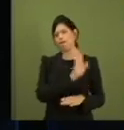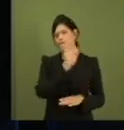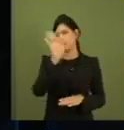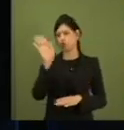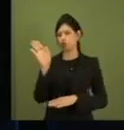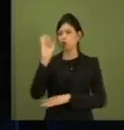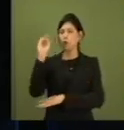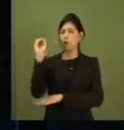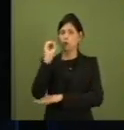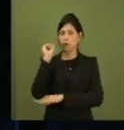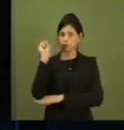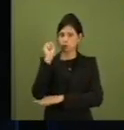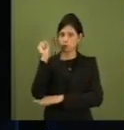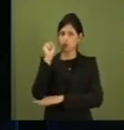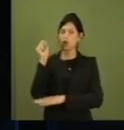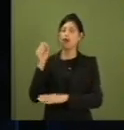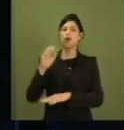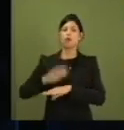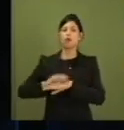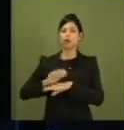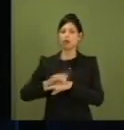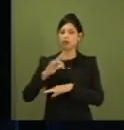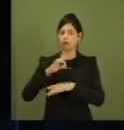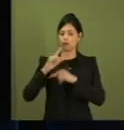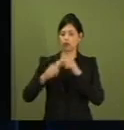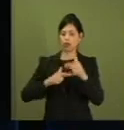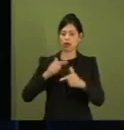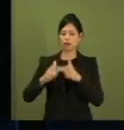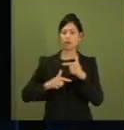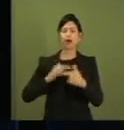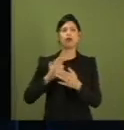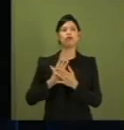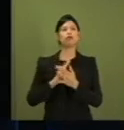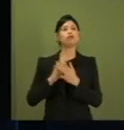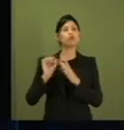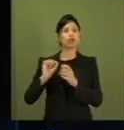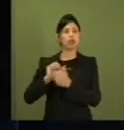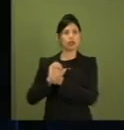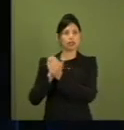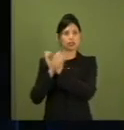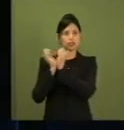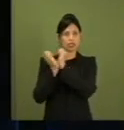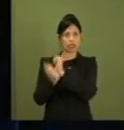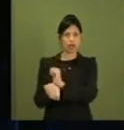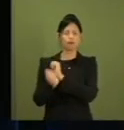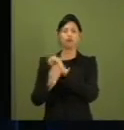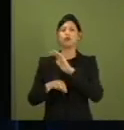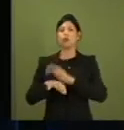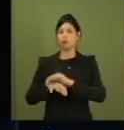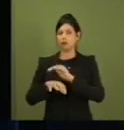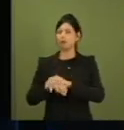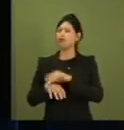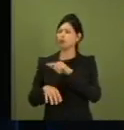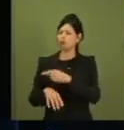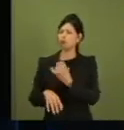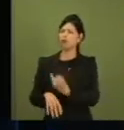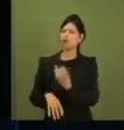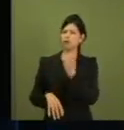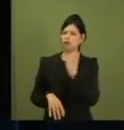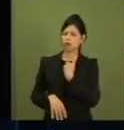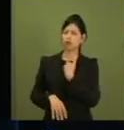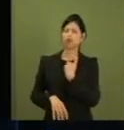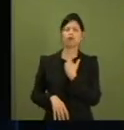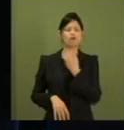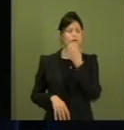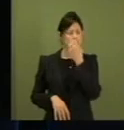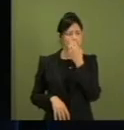trabalho escravo comprovadas, e eu estive lá e ele também esteve e foi muito,